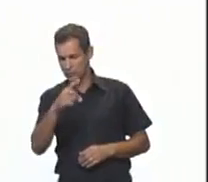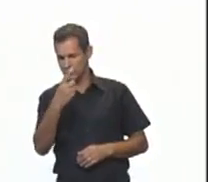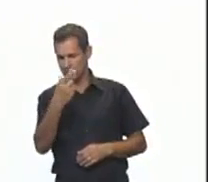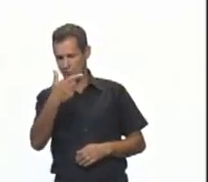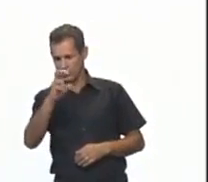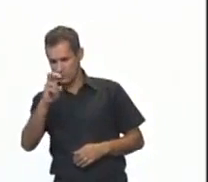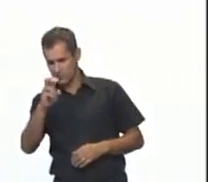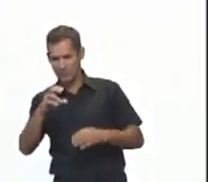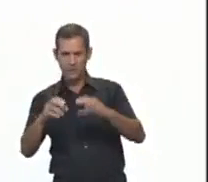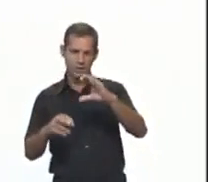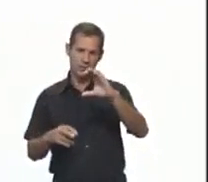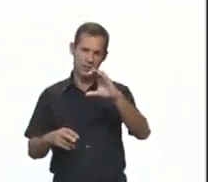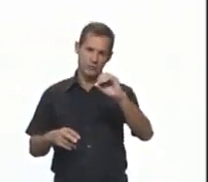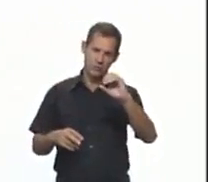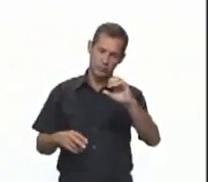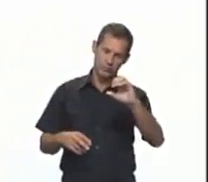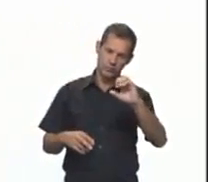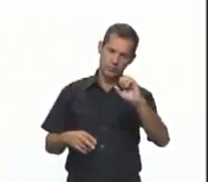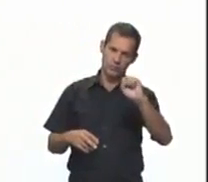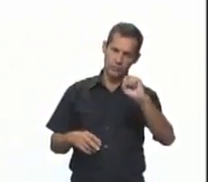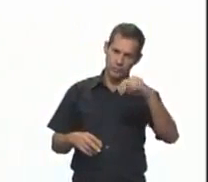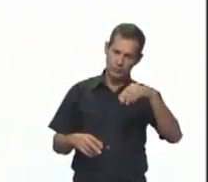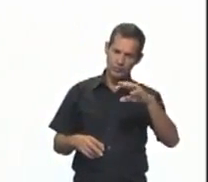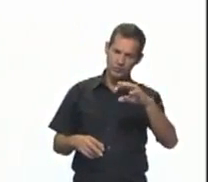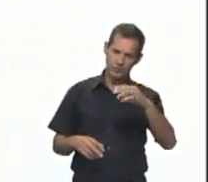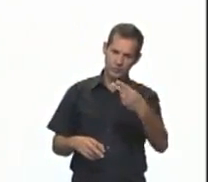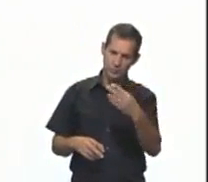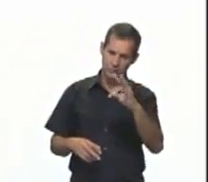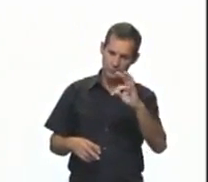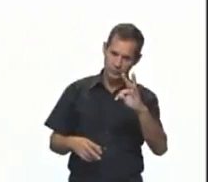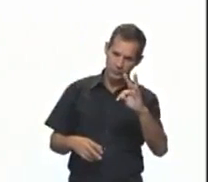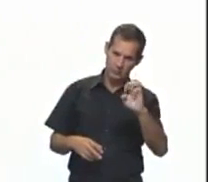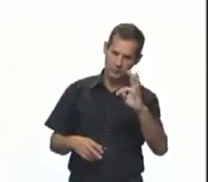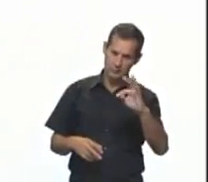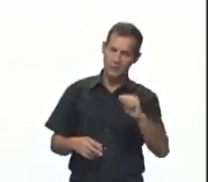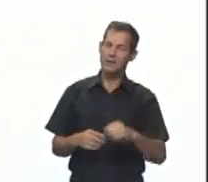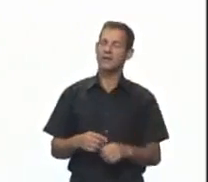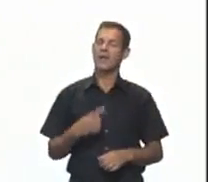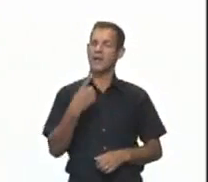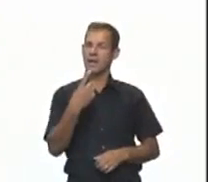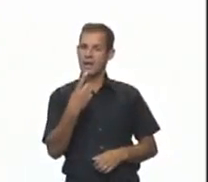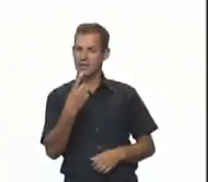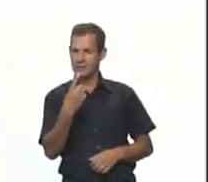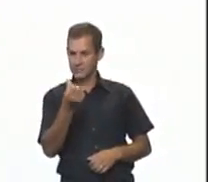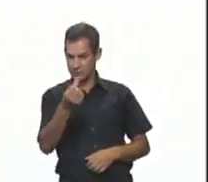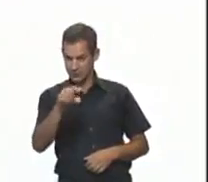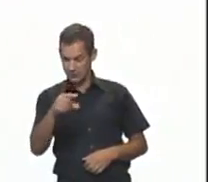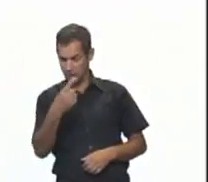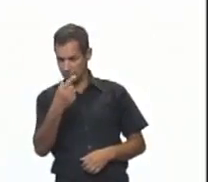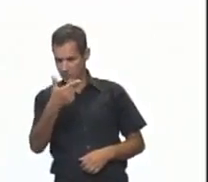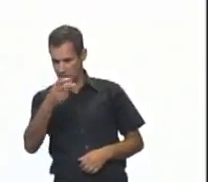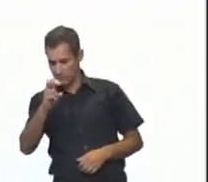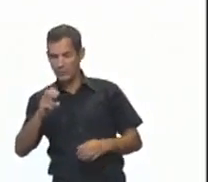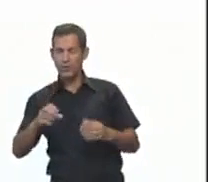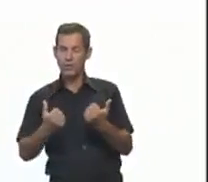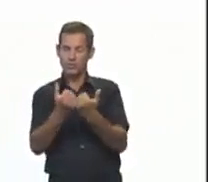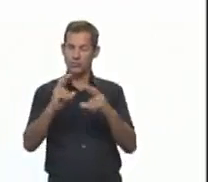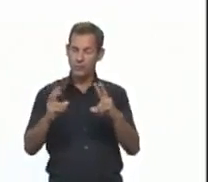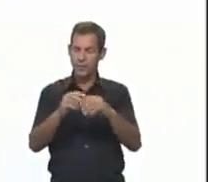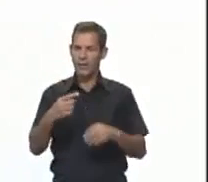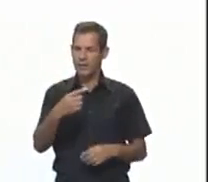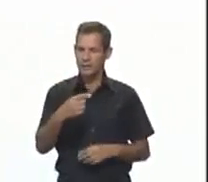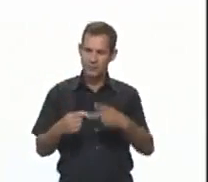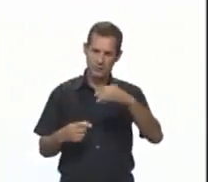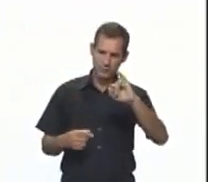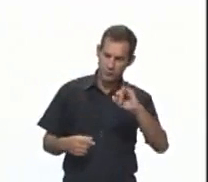15,125 cosseno de 2θ vai ser 7,5625 seno de 2θ. Substituindo os valores de menos